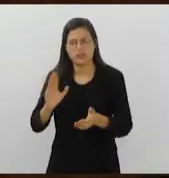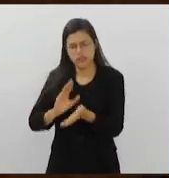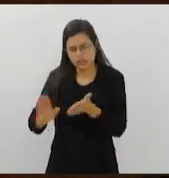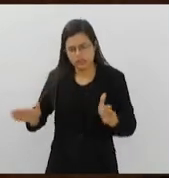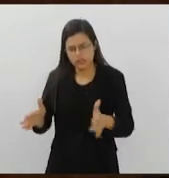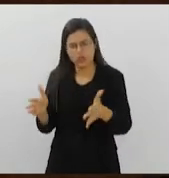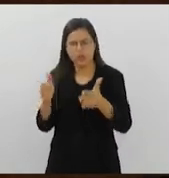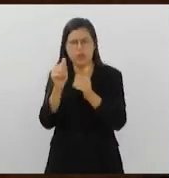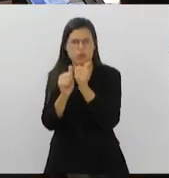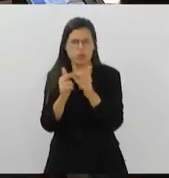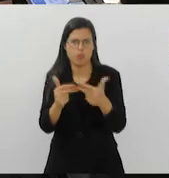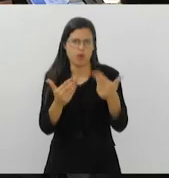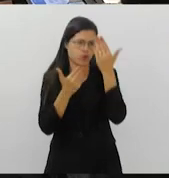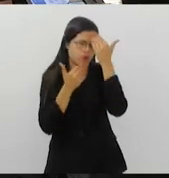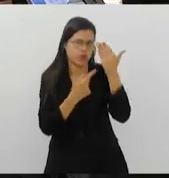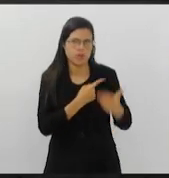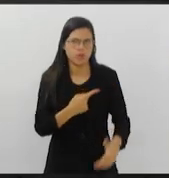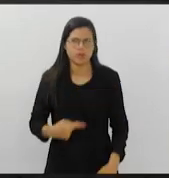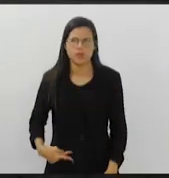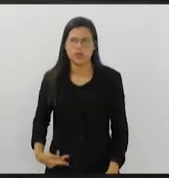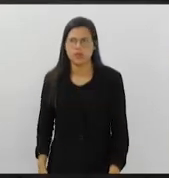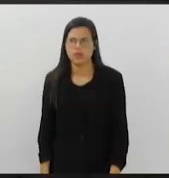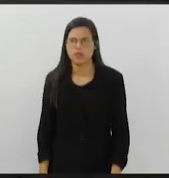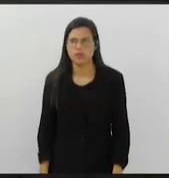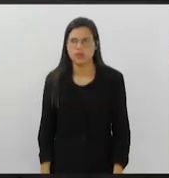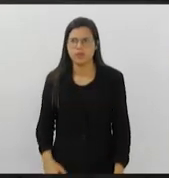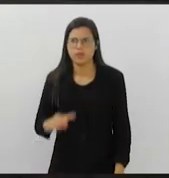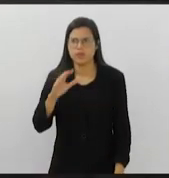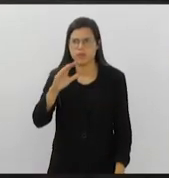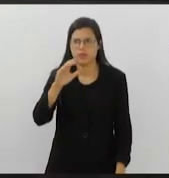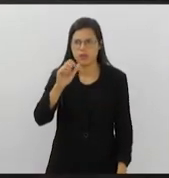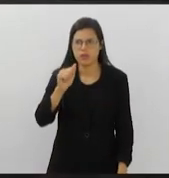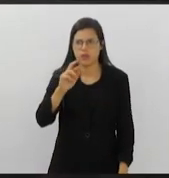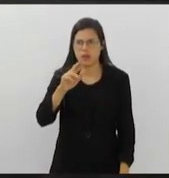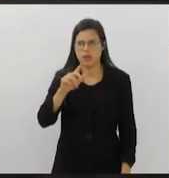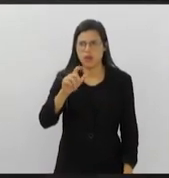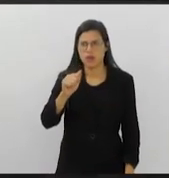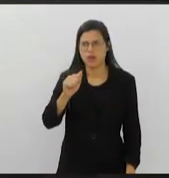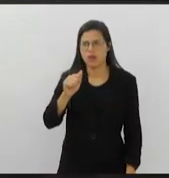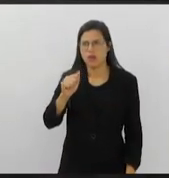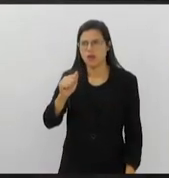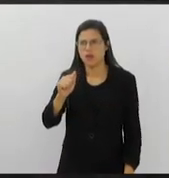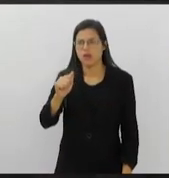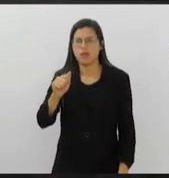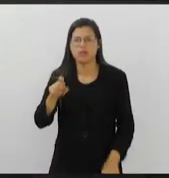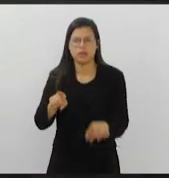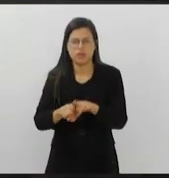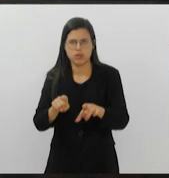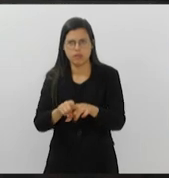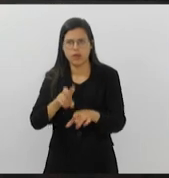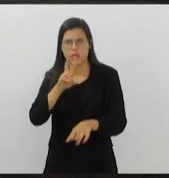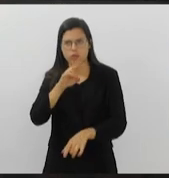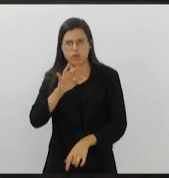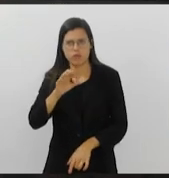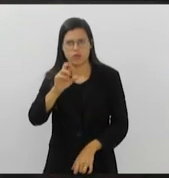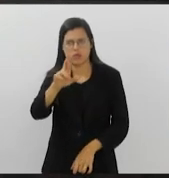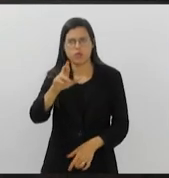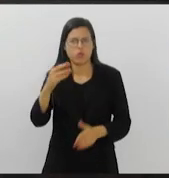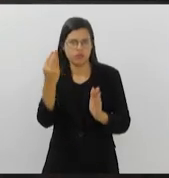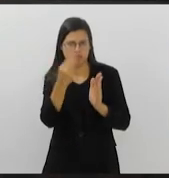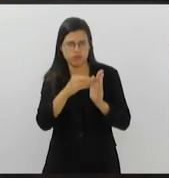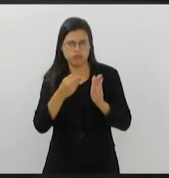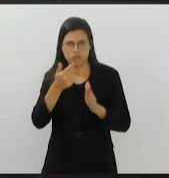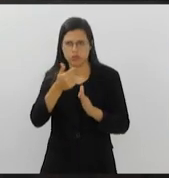esporte. Obrigado, senhor presidente. A Carla Machado e Vitor Júnior também entraram como coautores. Declaração de